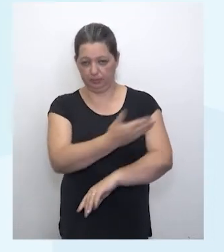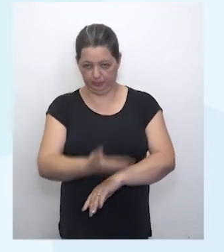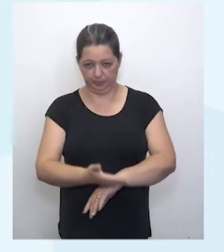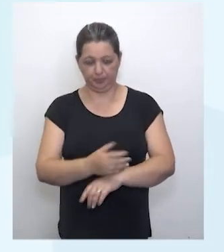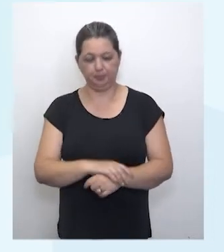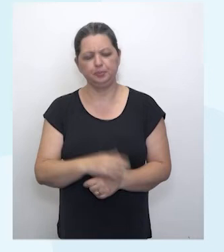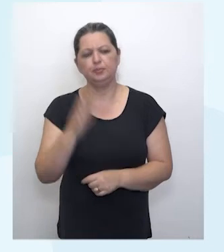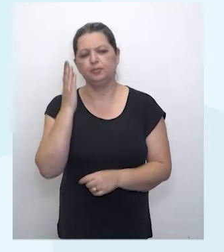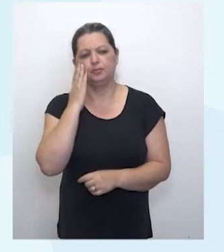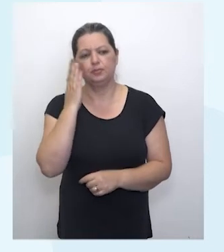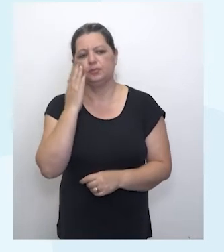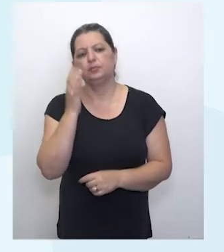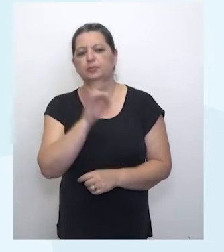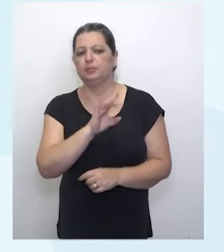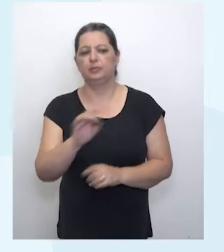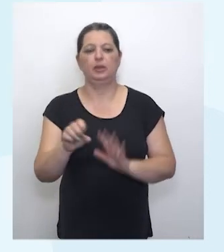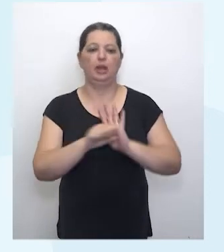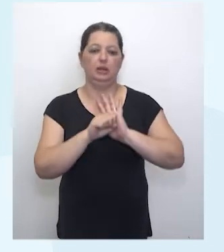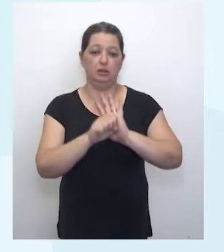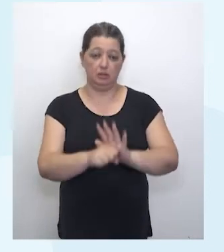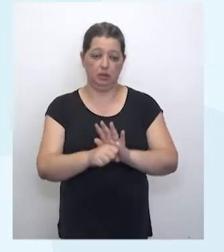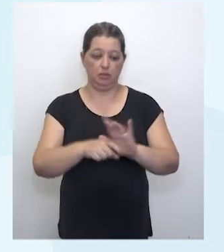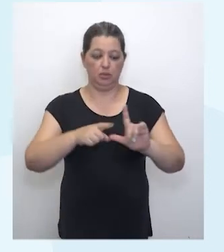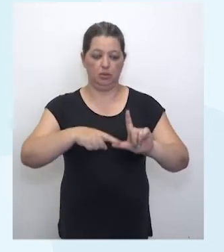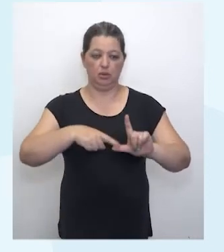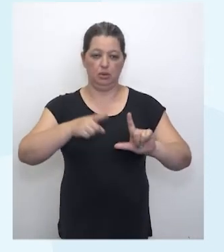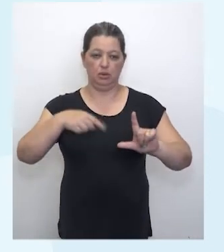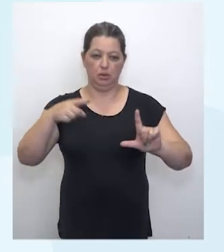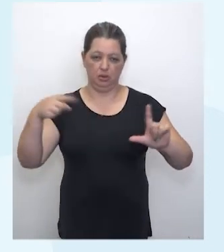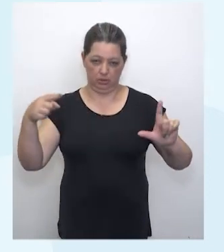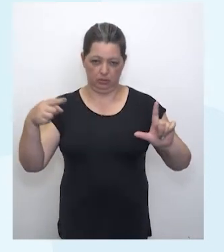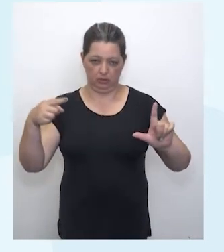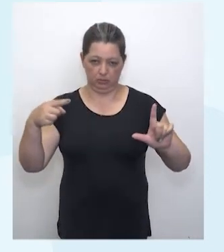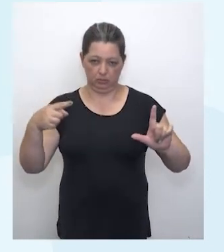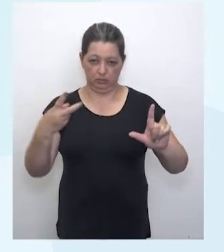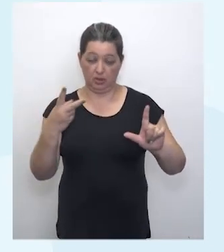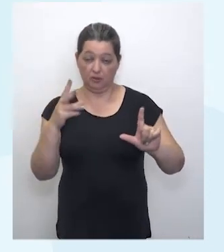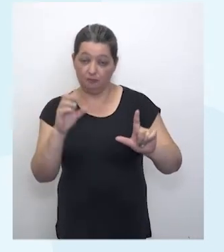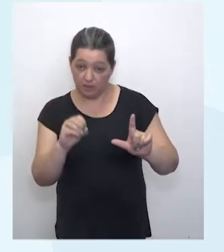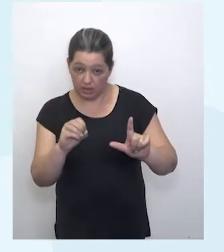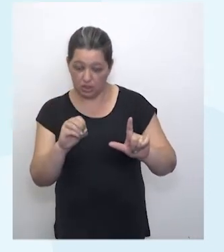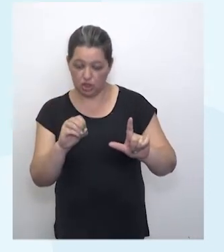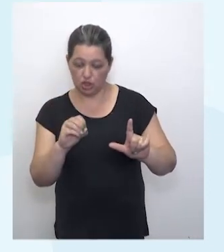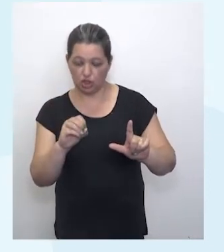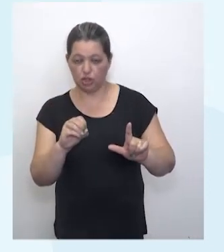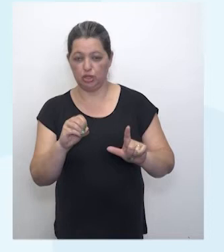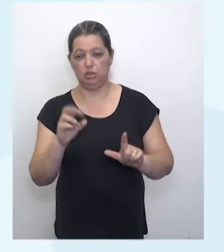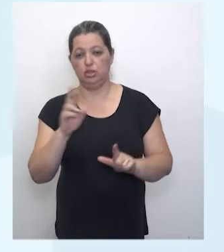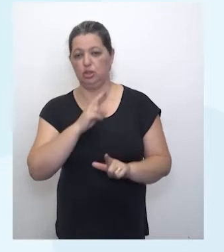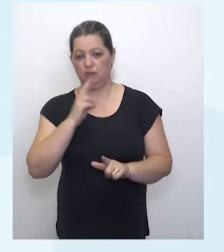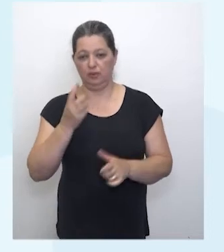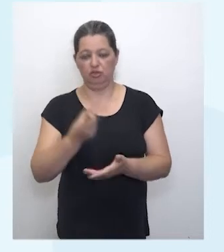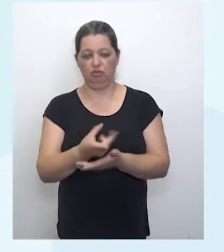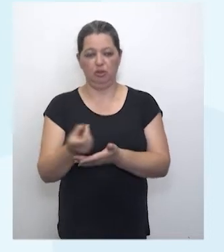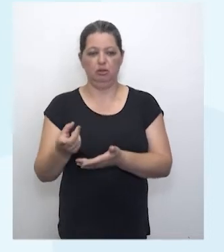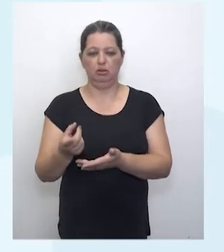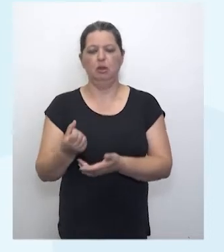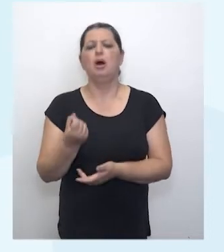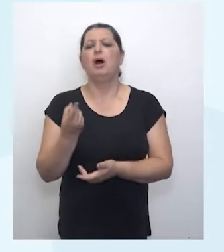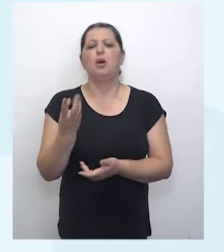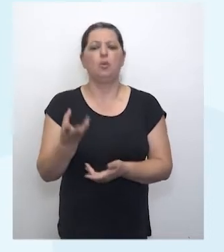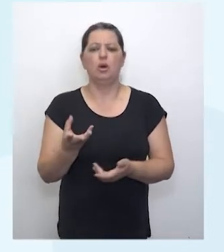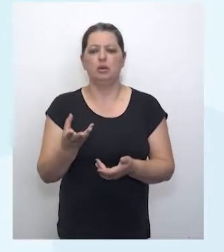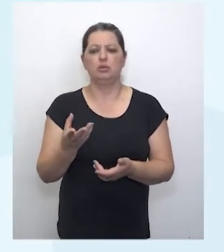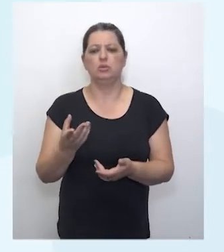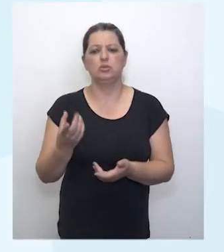Sabendo que cada símbolo do gráfico representa 20 sorvetes vendidos, quantos sorvetes